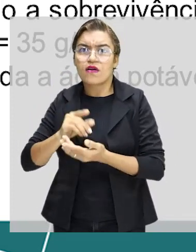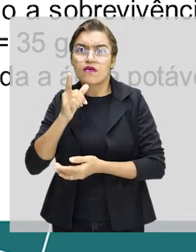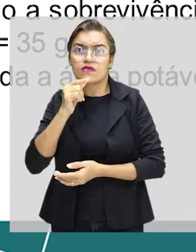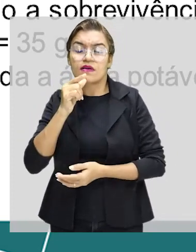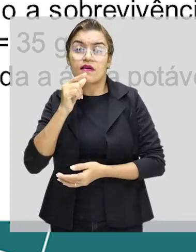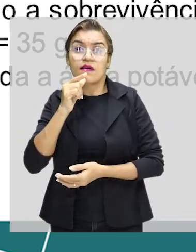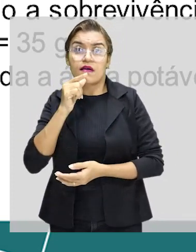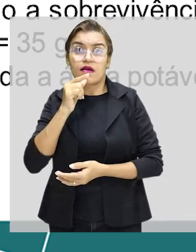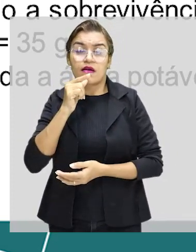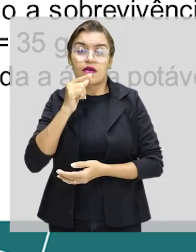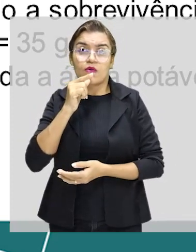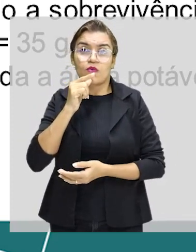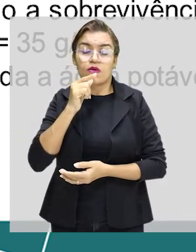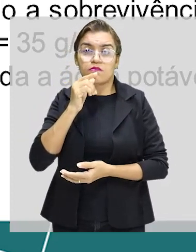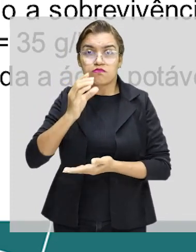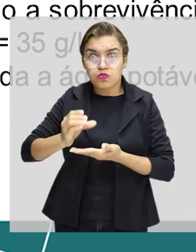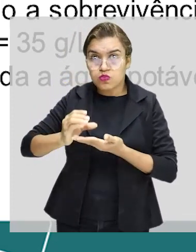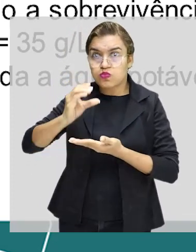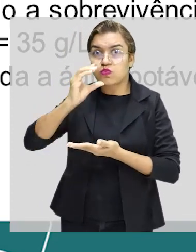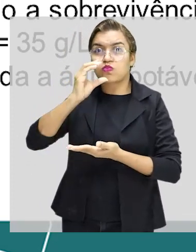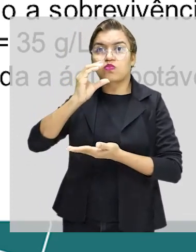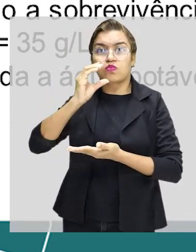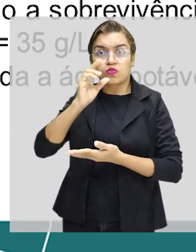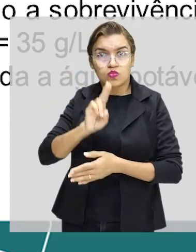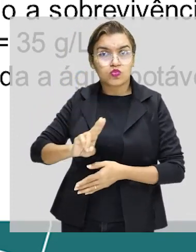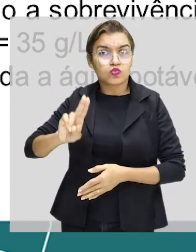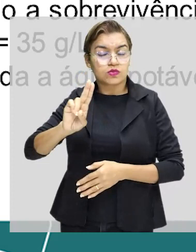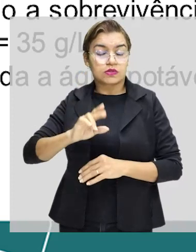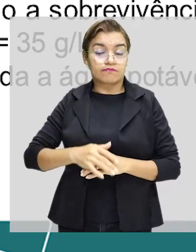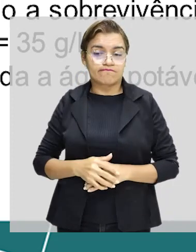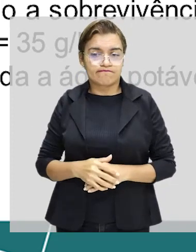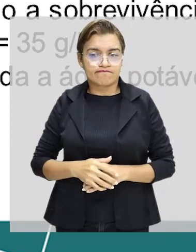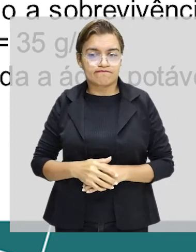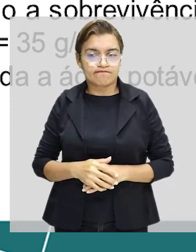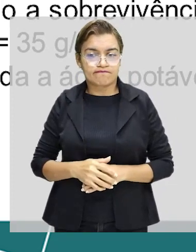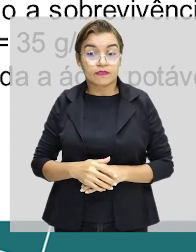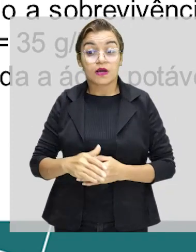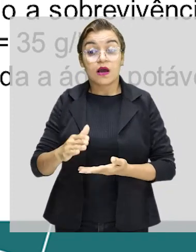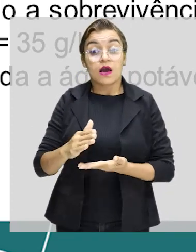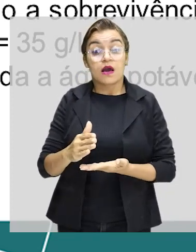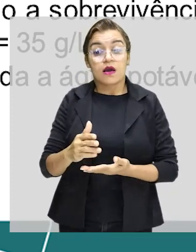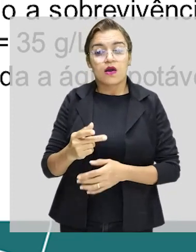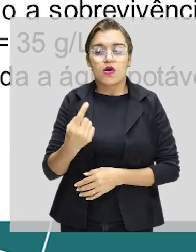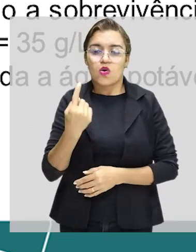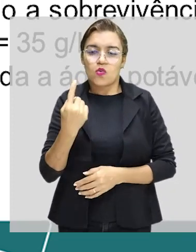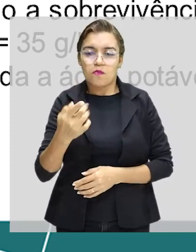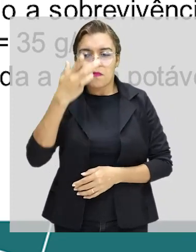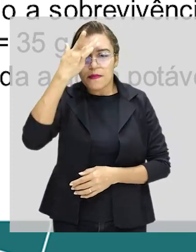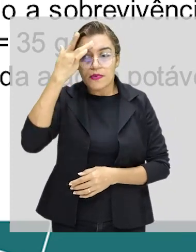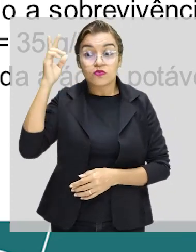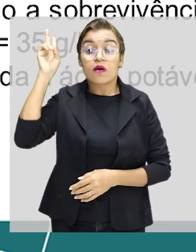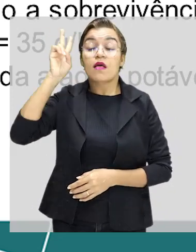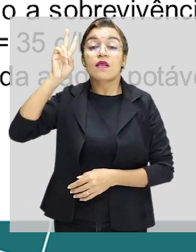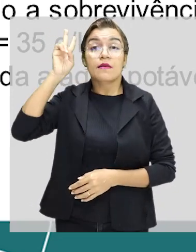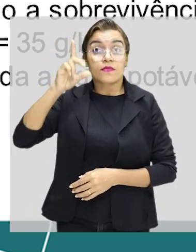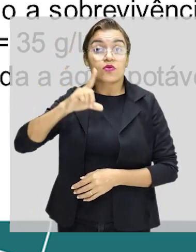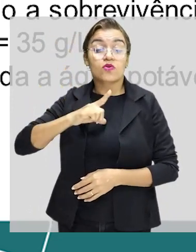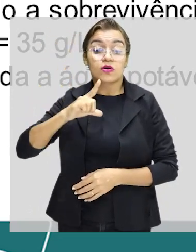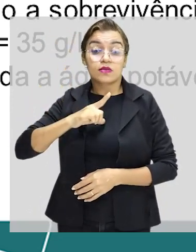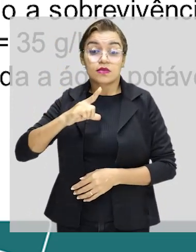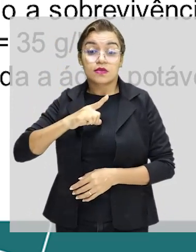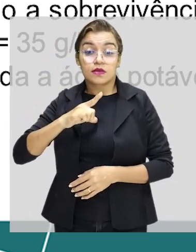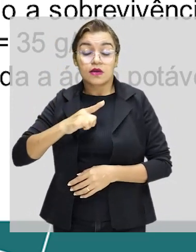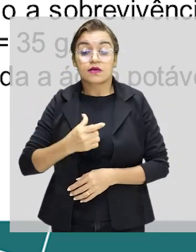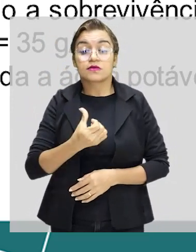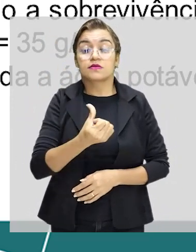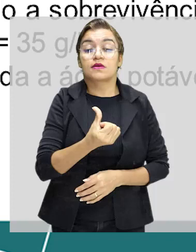acabar. Um dos passageiros lembrou que eles ainda dispunham de 600 litros de água potável e